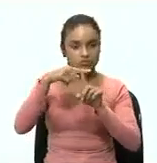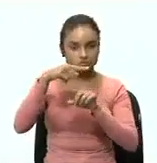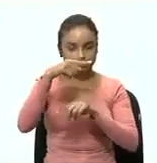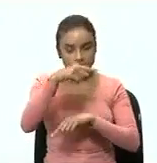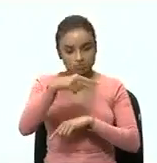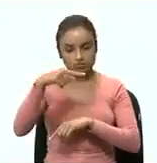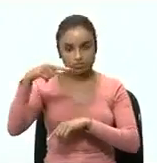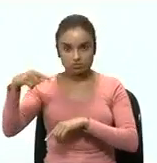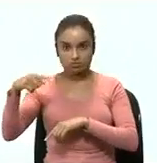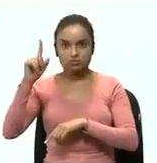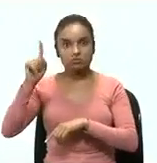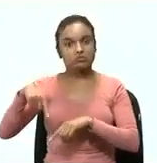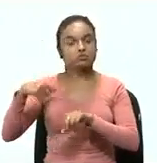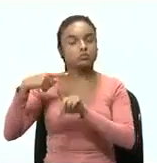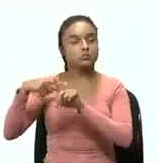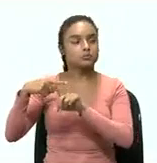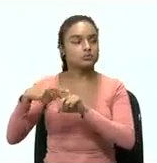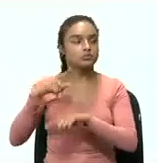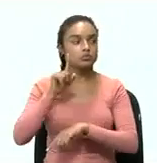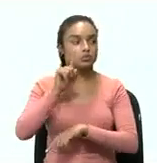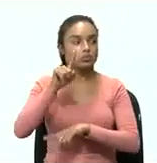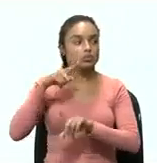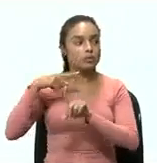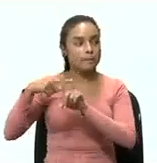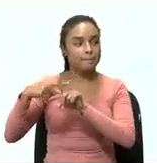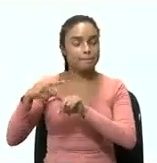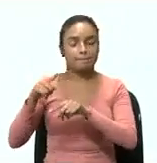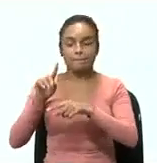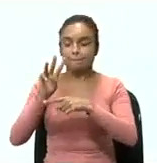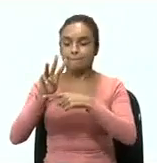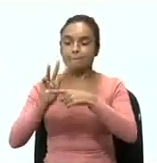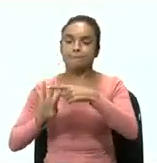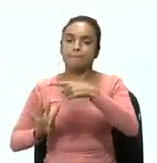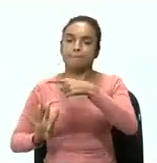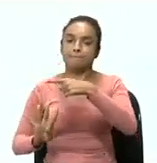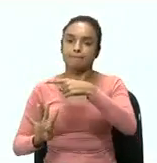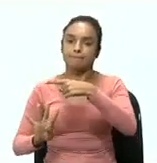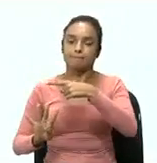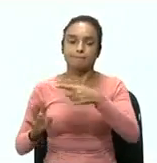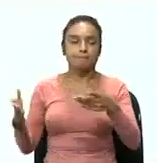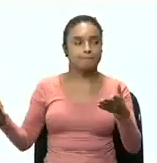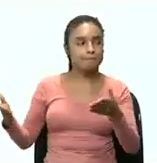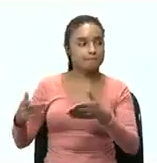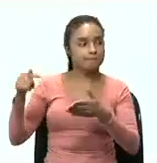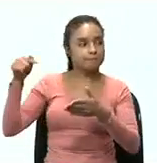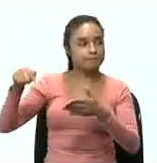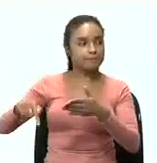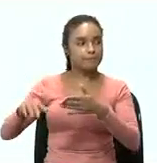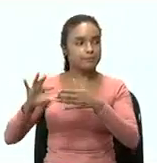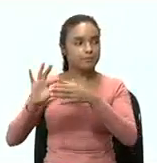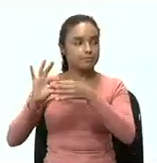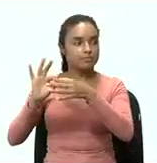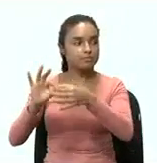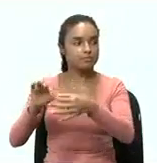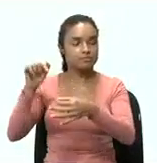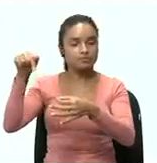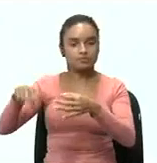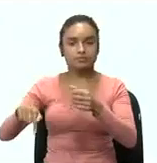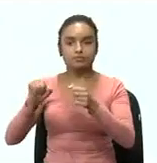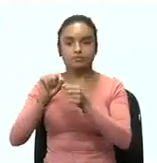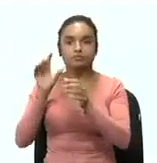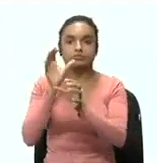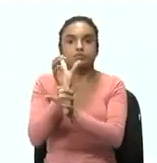então 1 mais 3/4. E agora eu vou então fazer essa